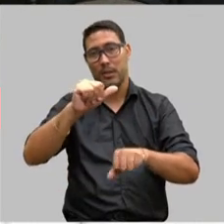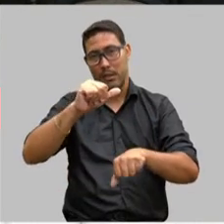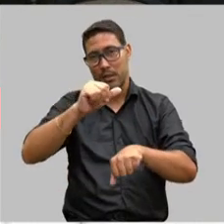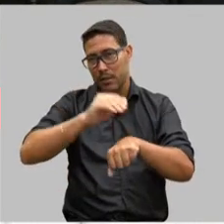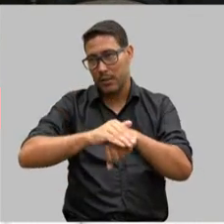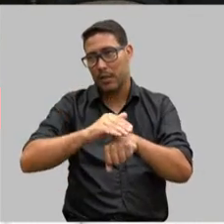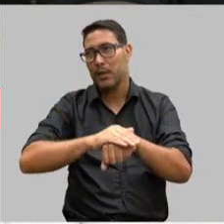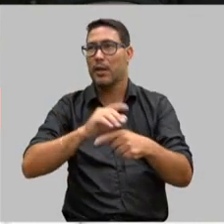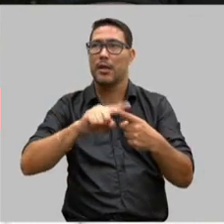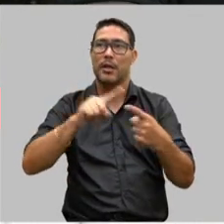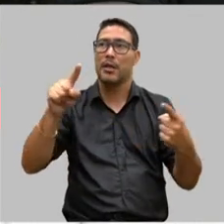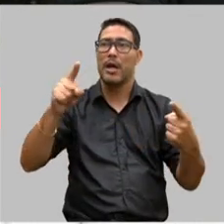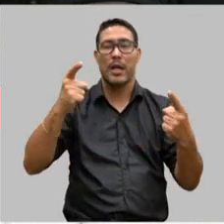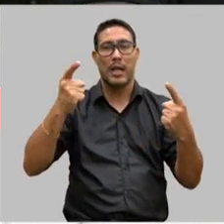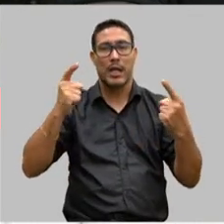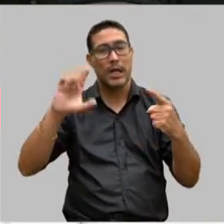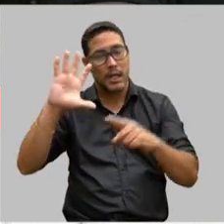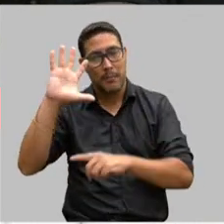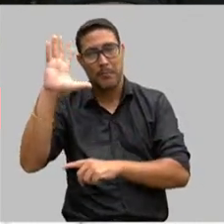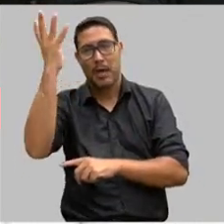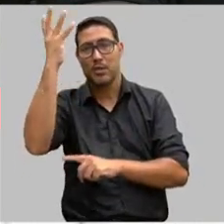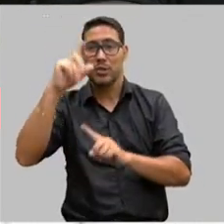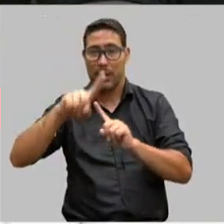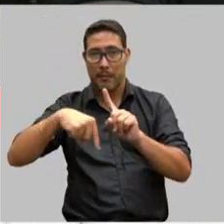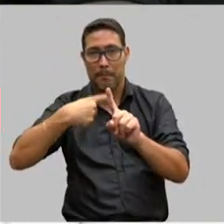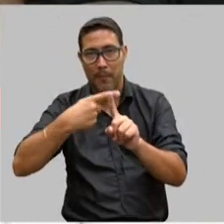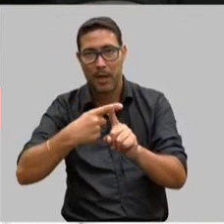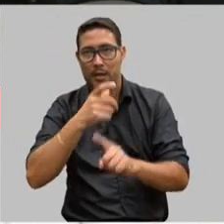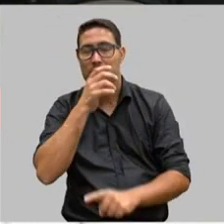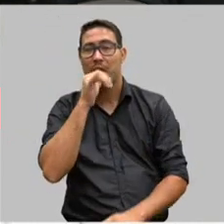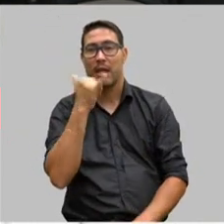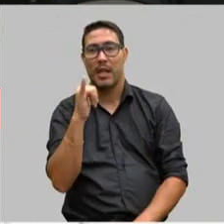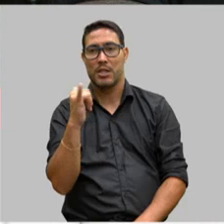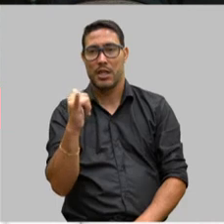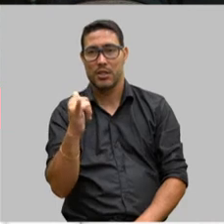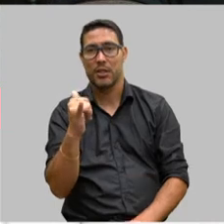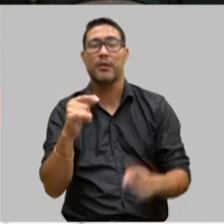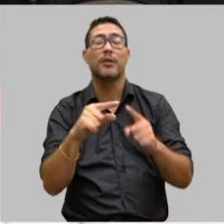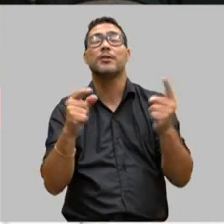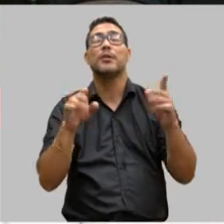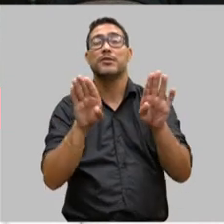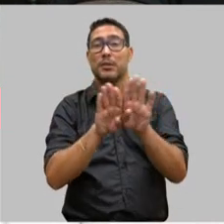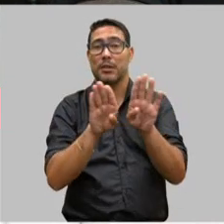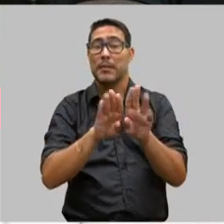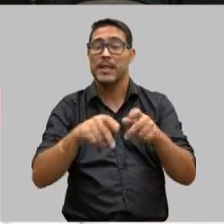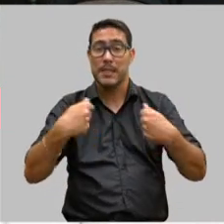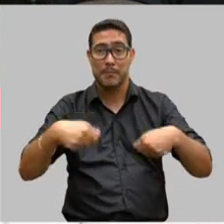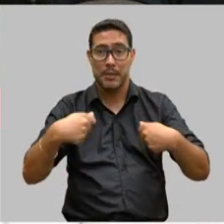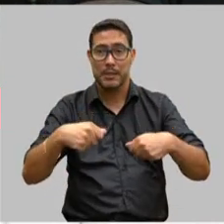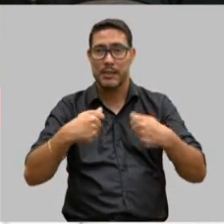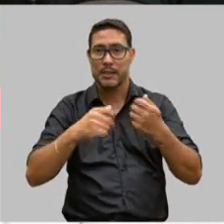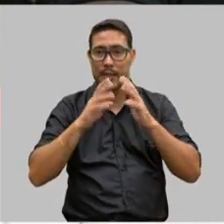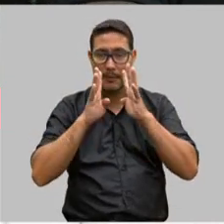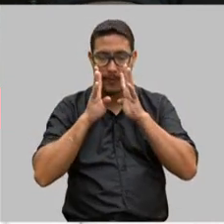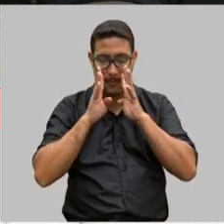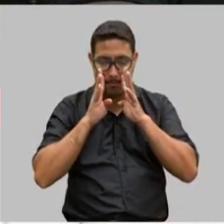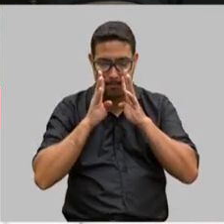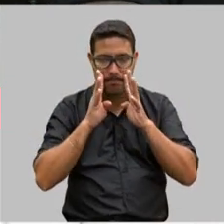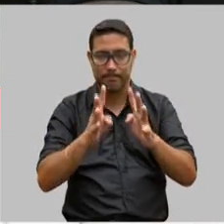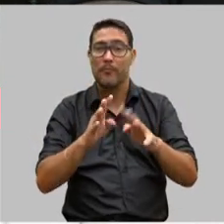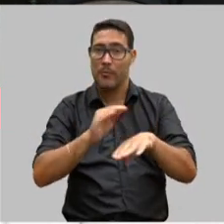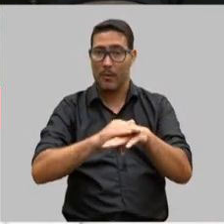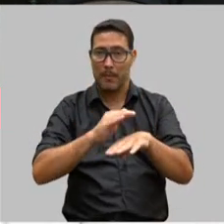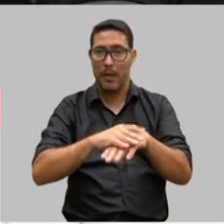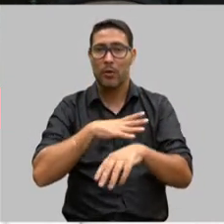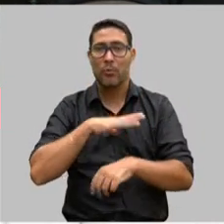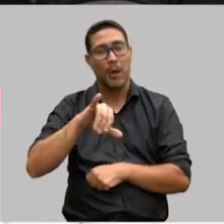energética, que também está aí colocada, que é, ou pode ser, deve ser tida, vista como uma oportunidade,